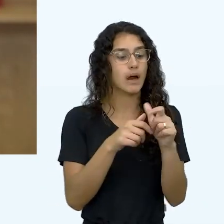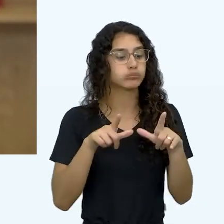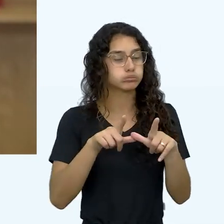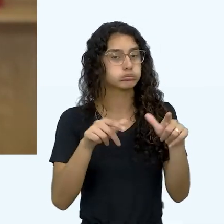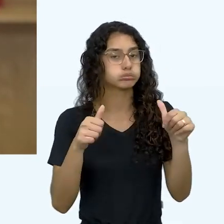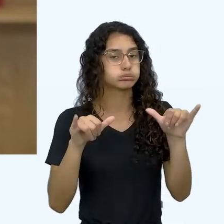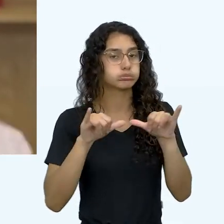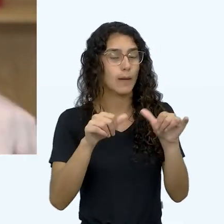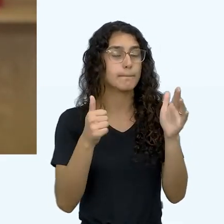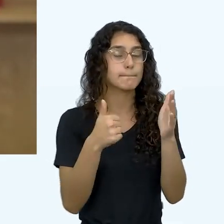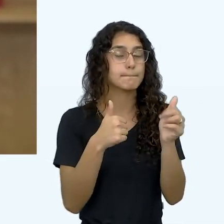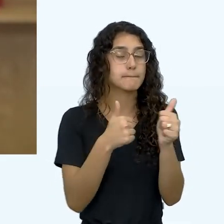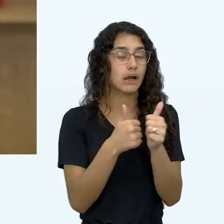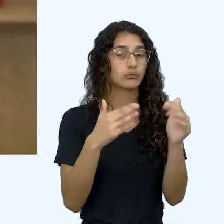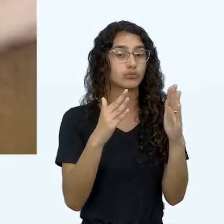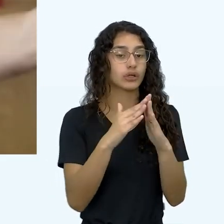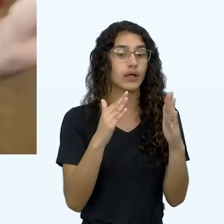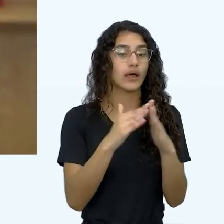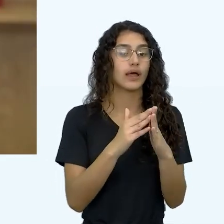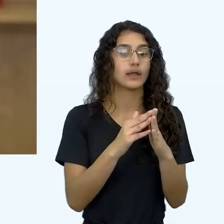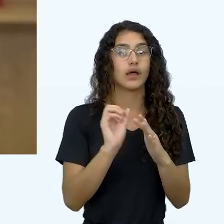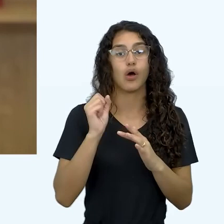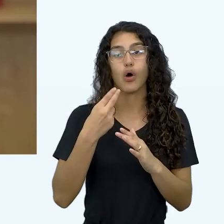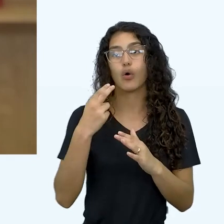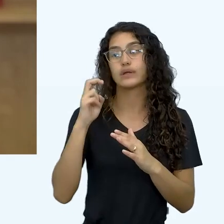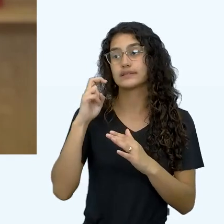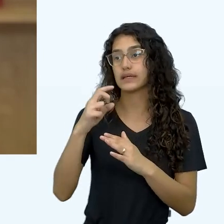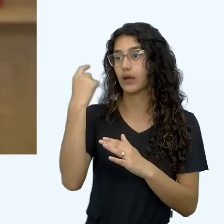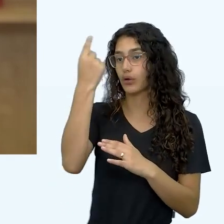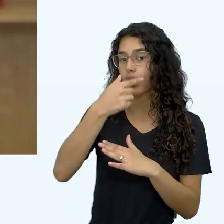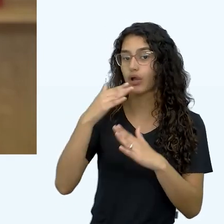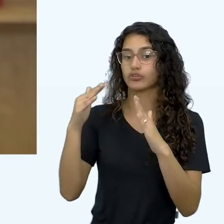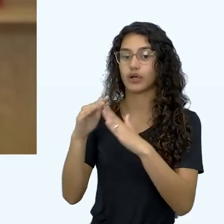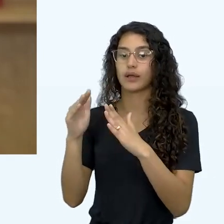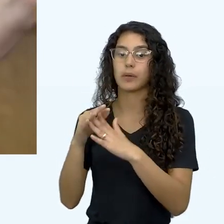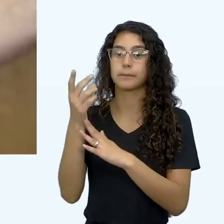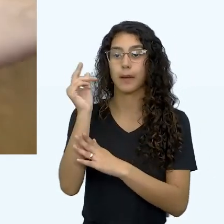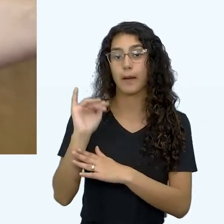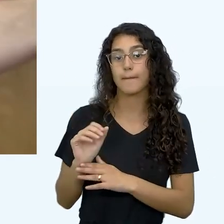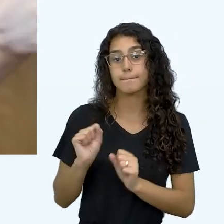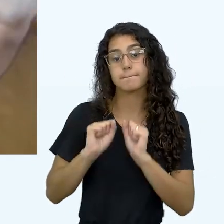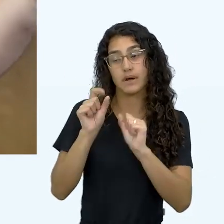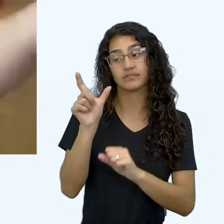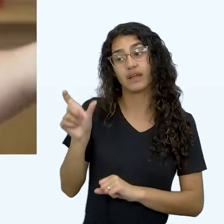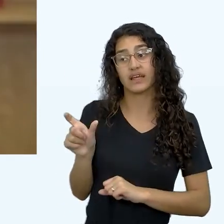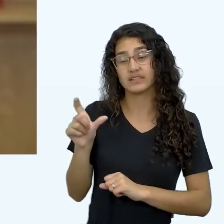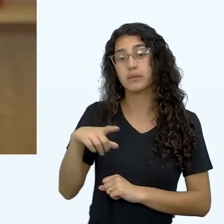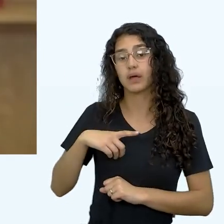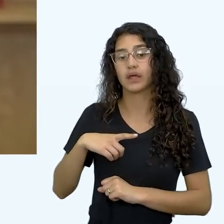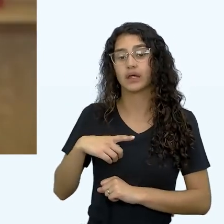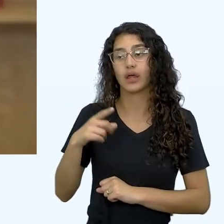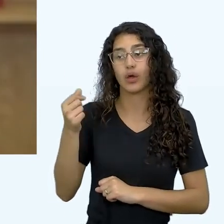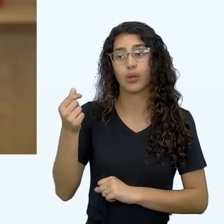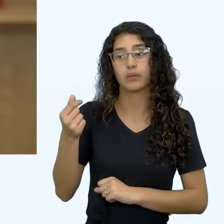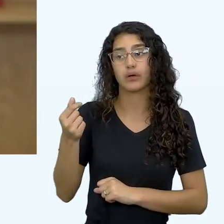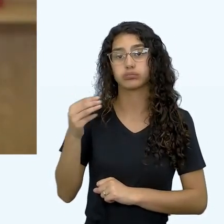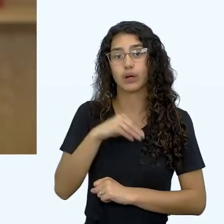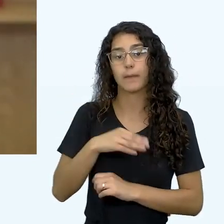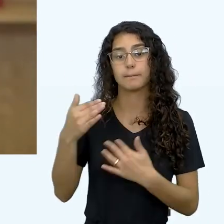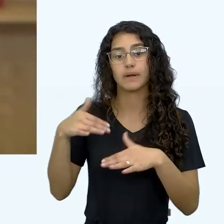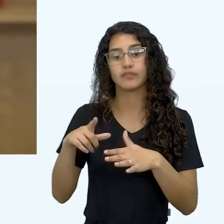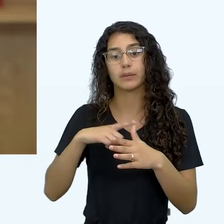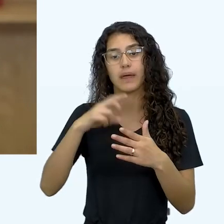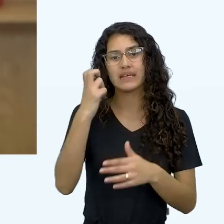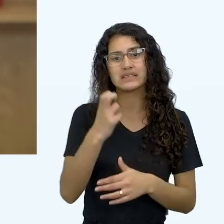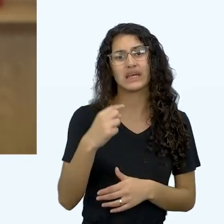um preço, ou ir no mercado que fica a 5 horas de casa e é mais barato. Cara, eu posso ir até nesse outro mercado e economizar esse dinheiro, mas aí eu vou ter